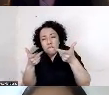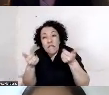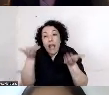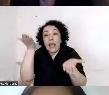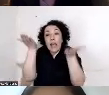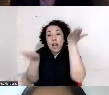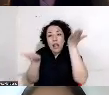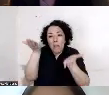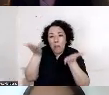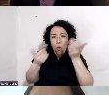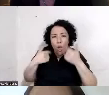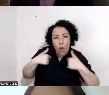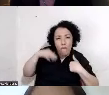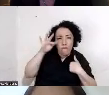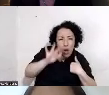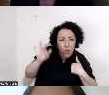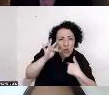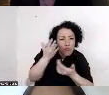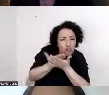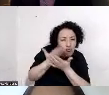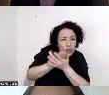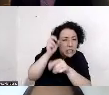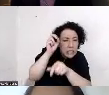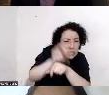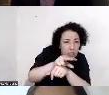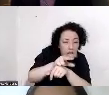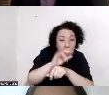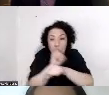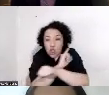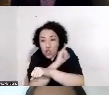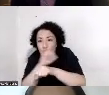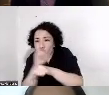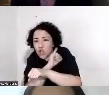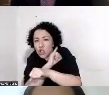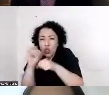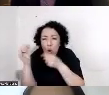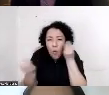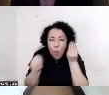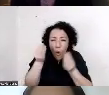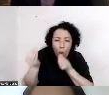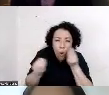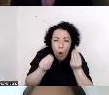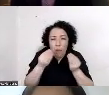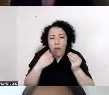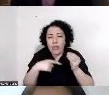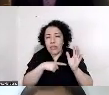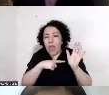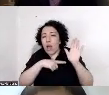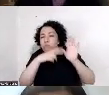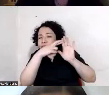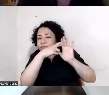habilidades acadêmicas e a aplicação de estratégias. Todos esses tópicos estão na lista.